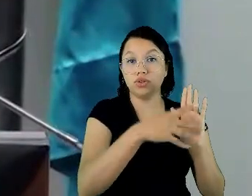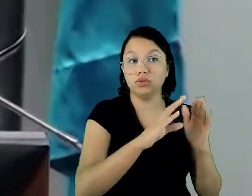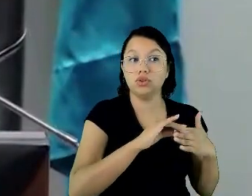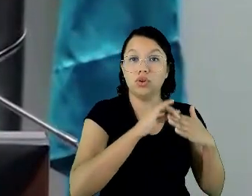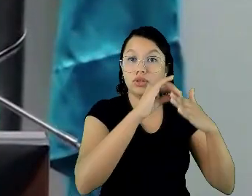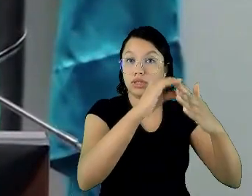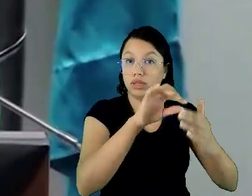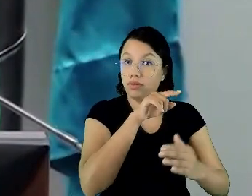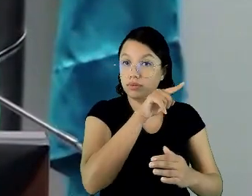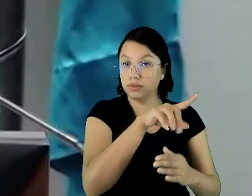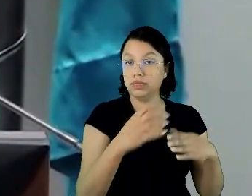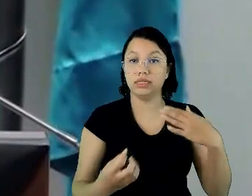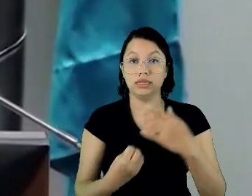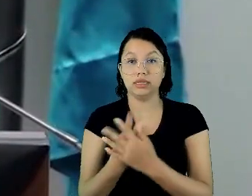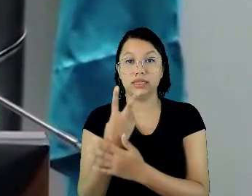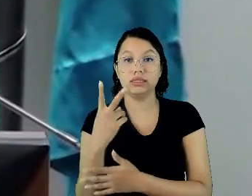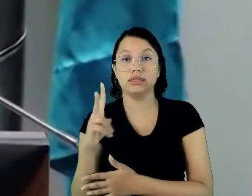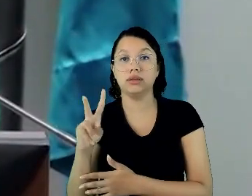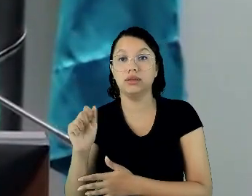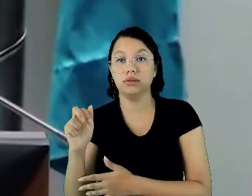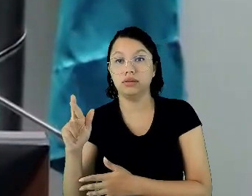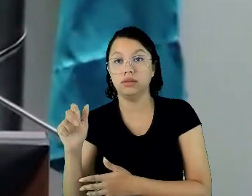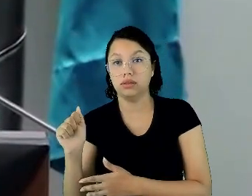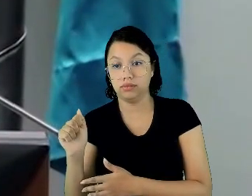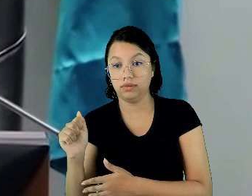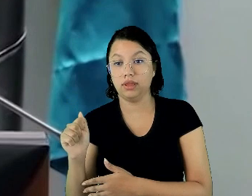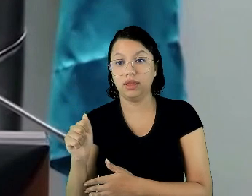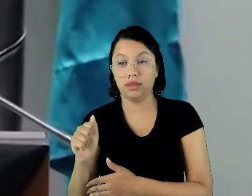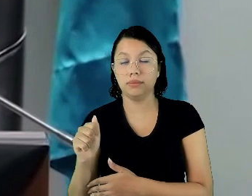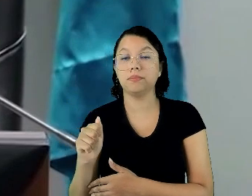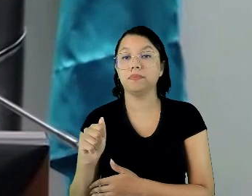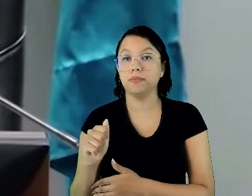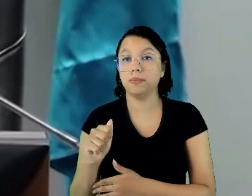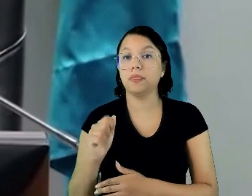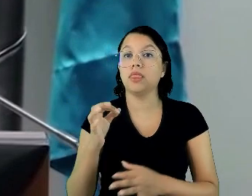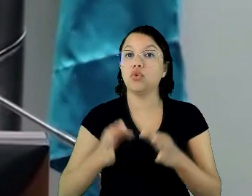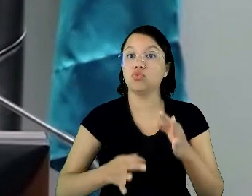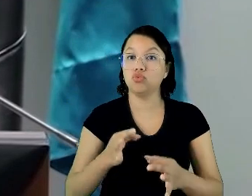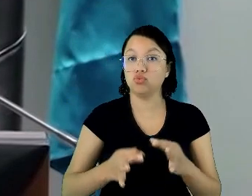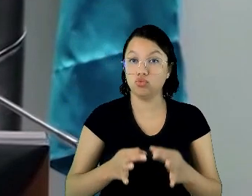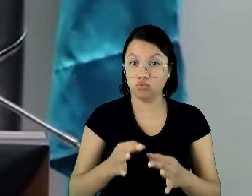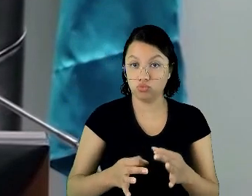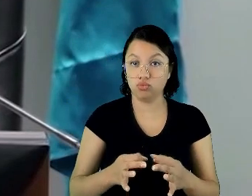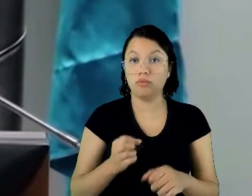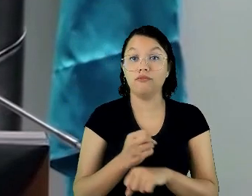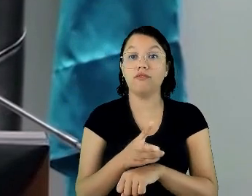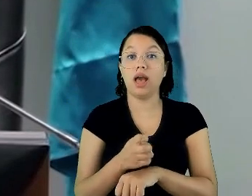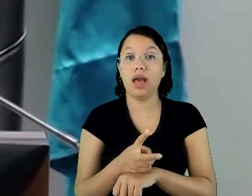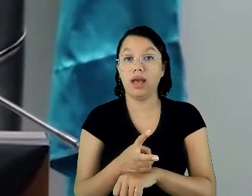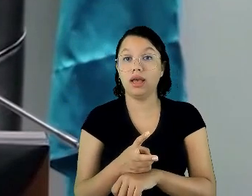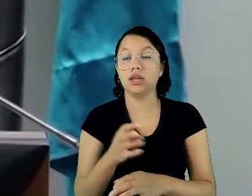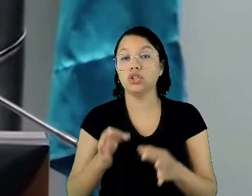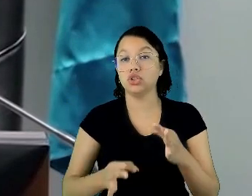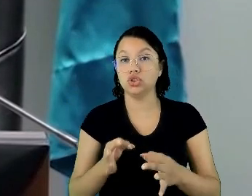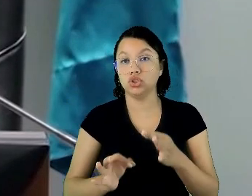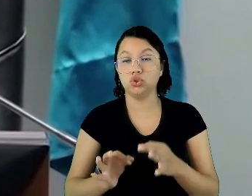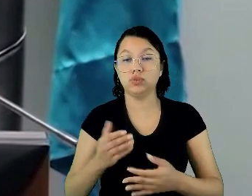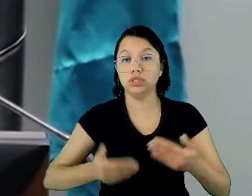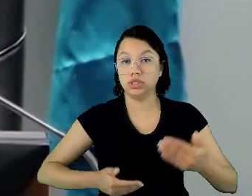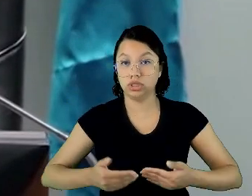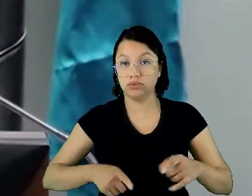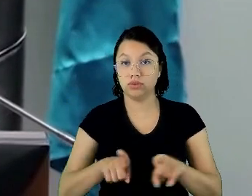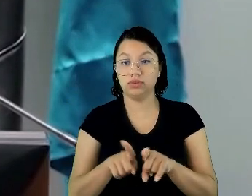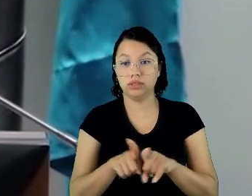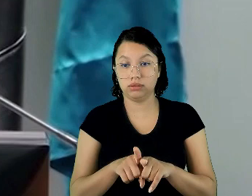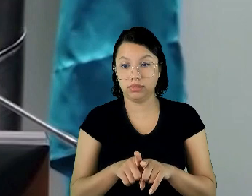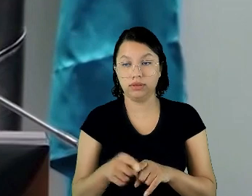varas, cargos de juízes e de servidores também, de modo que não vai ser mais um encargo para que a gente